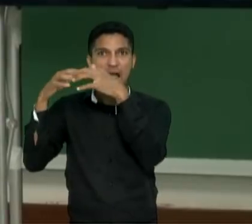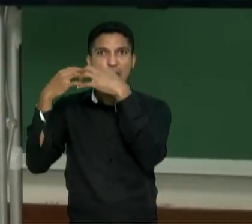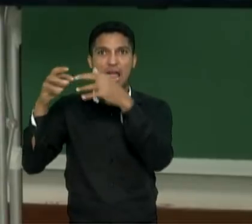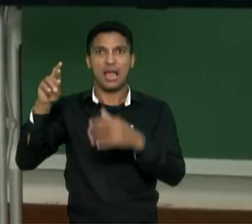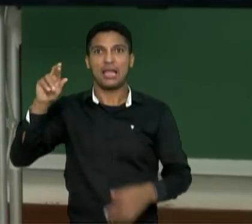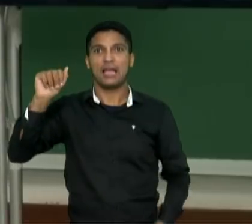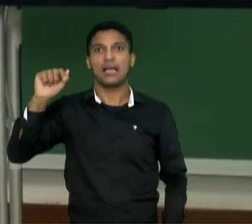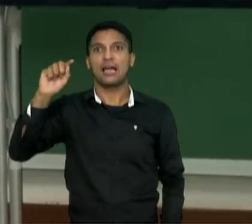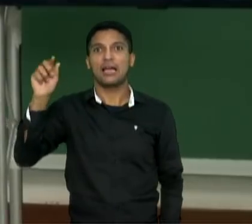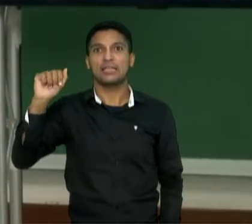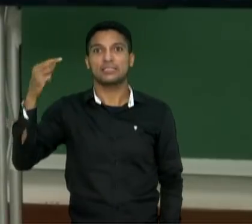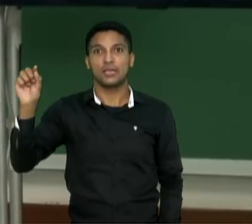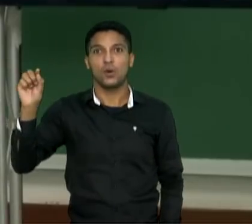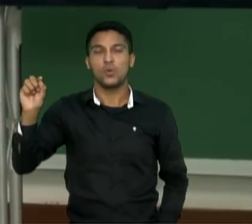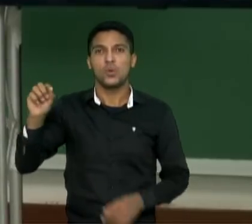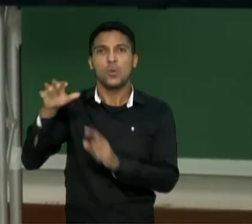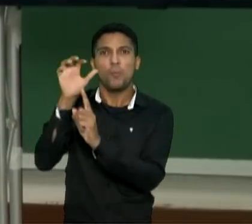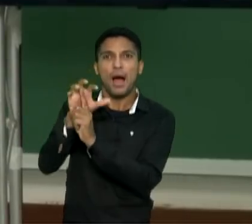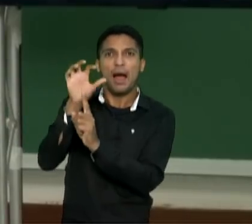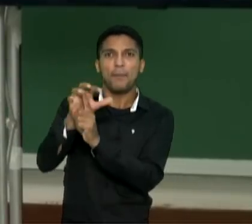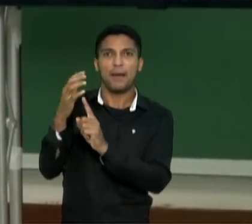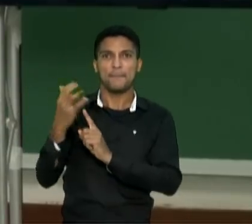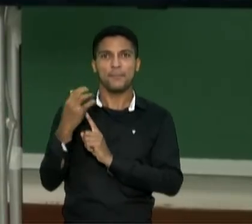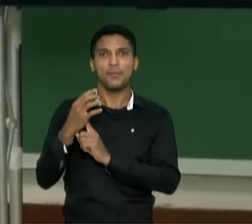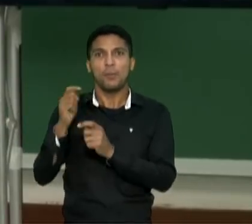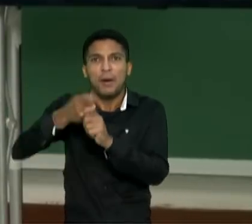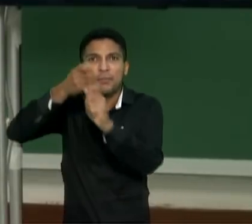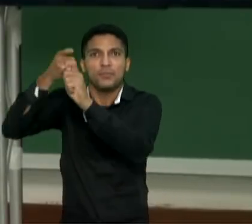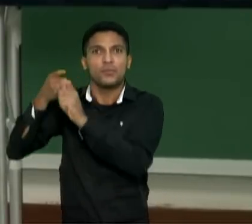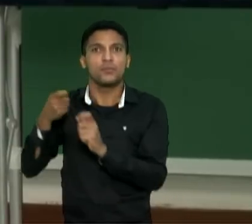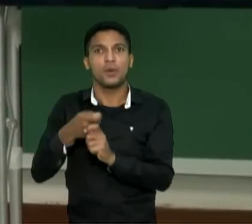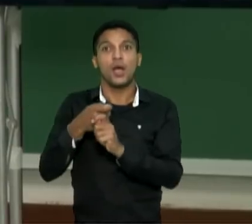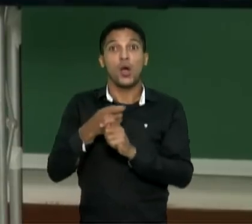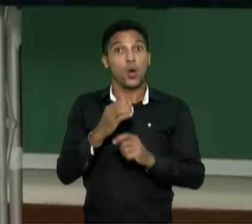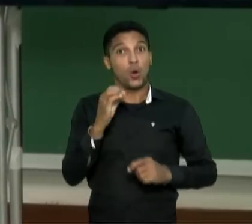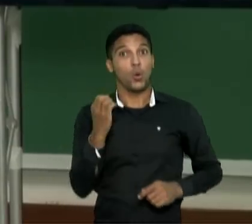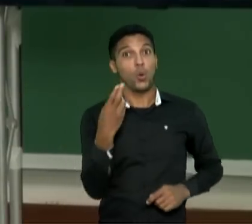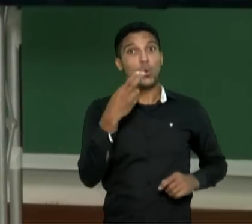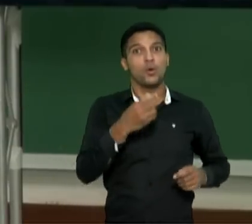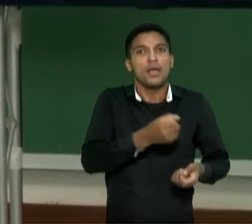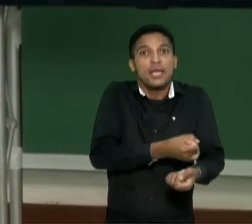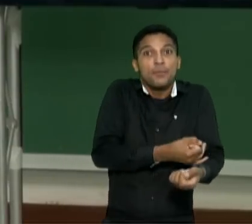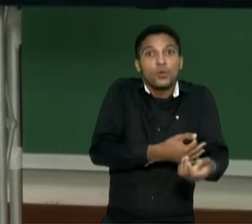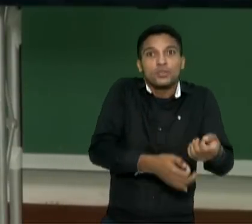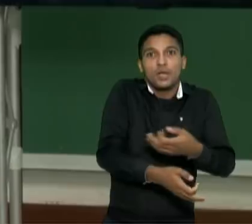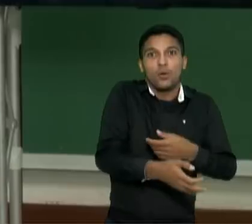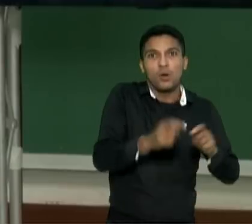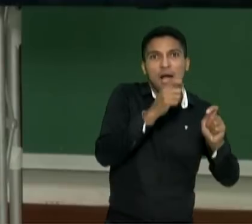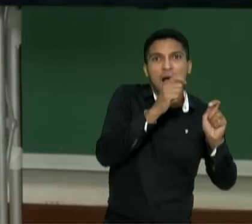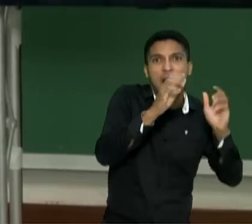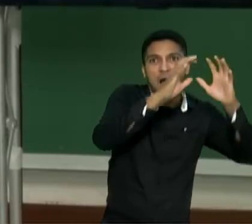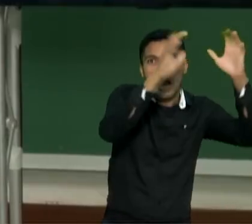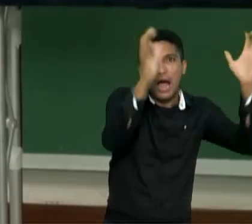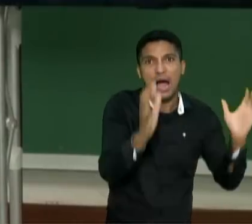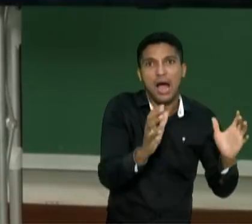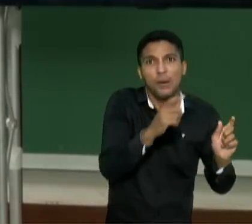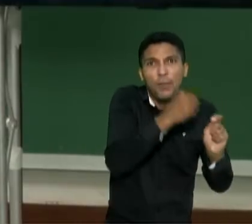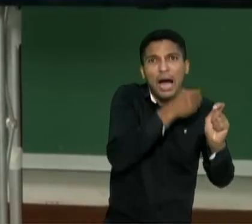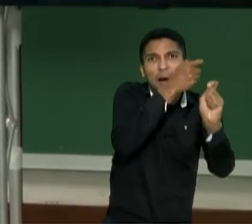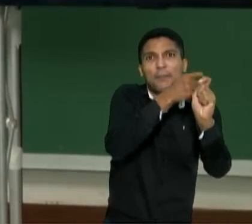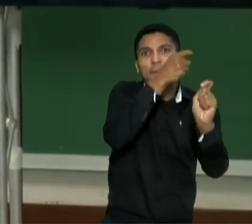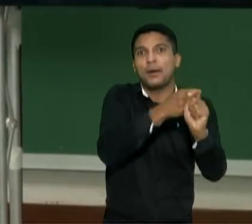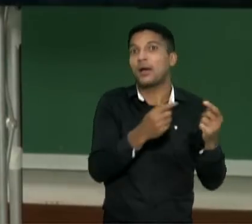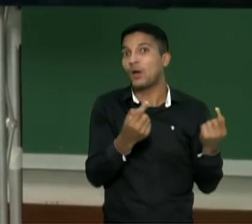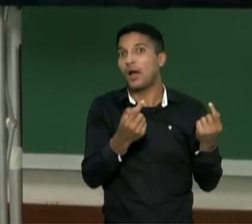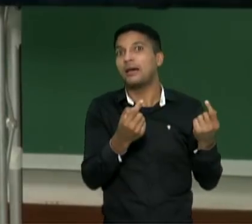as características, acho que vocês conseguiram imaginar algumas e a gente vai ver também analisando os trabalhos dos